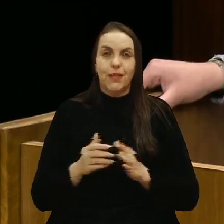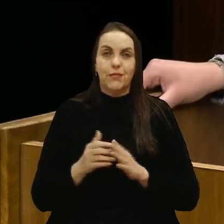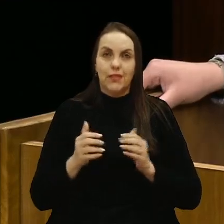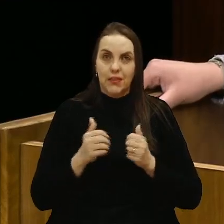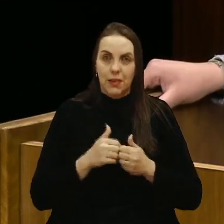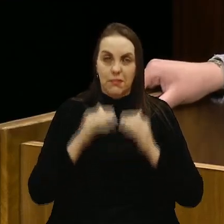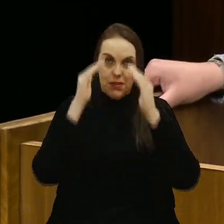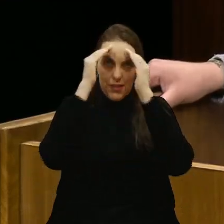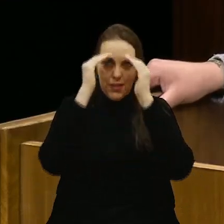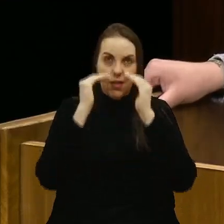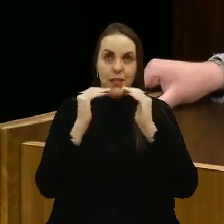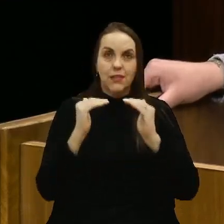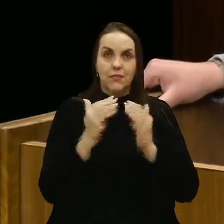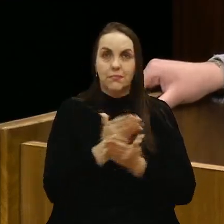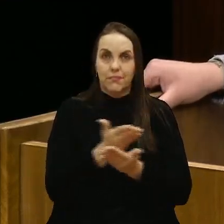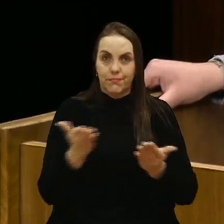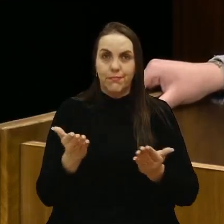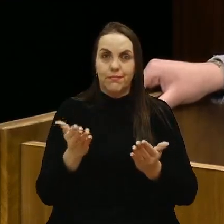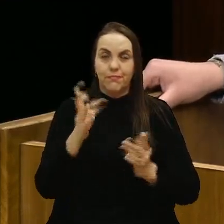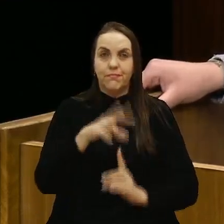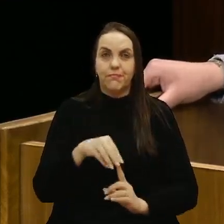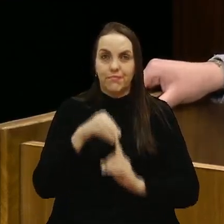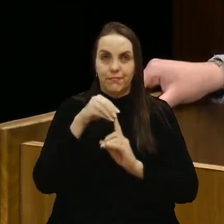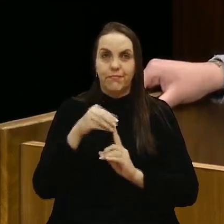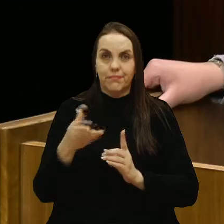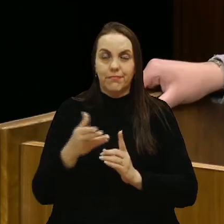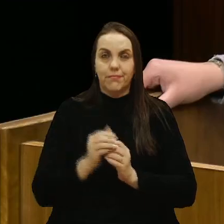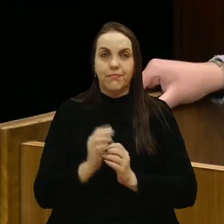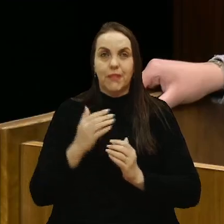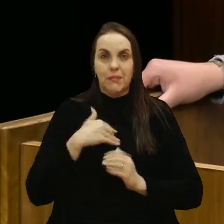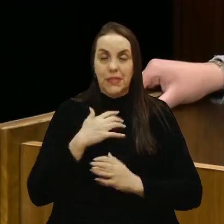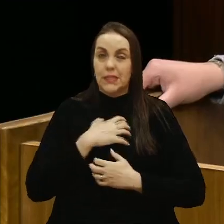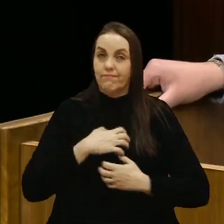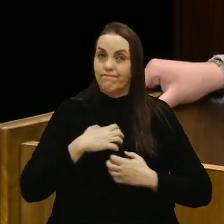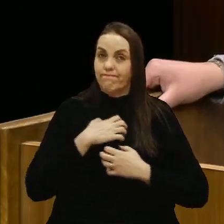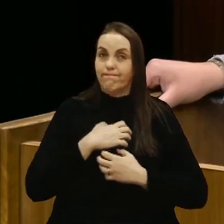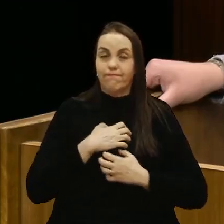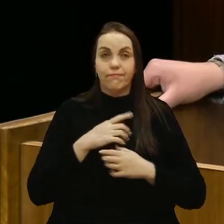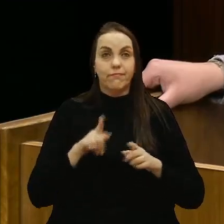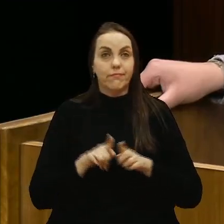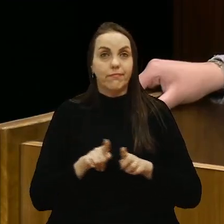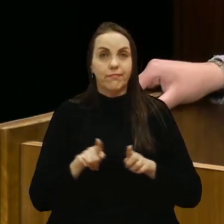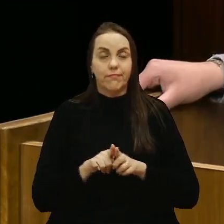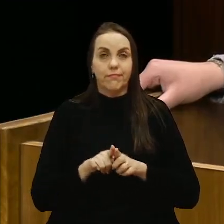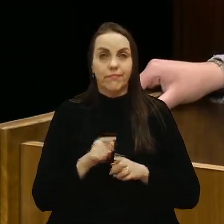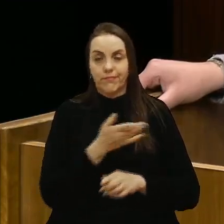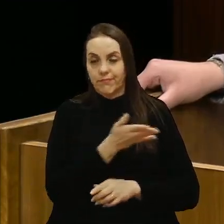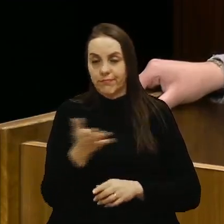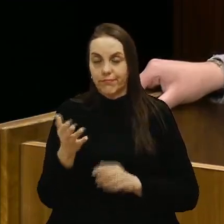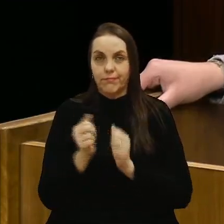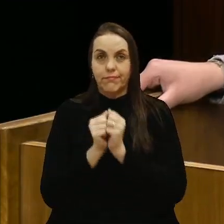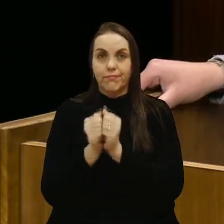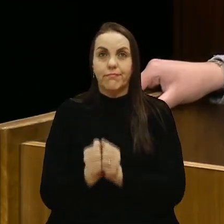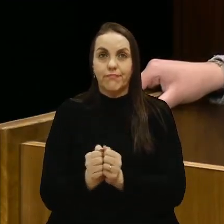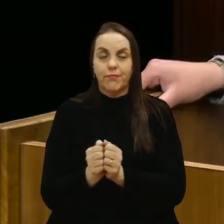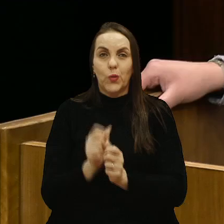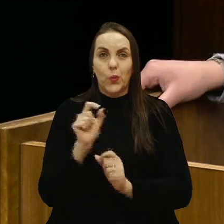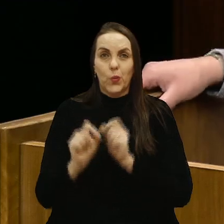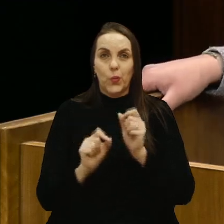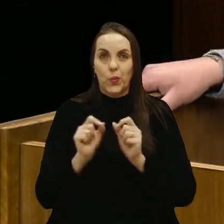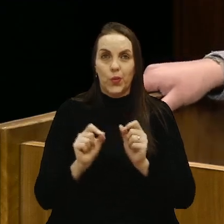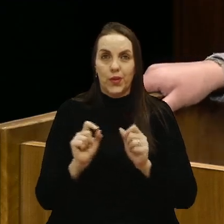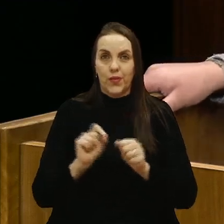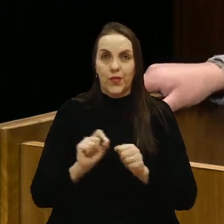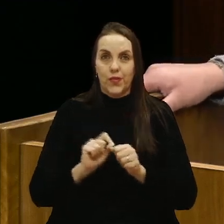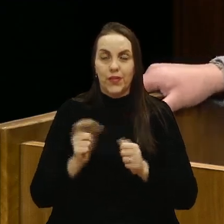meu respeito e principalmente a minha indignação junto a vocês pelo que está sendo feito por